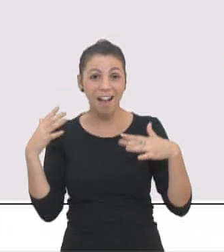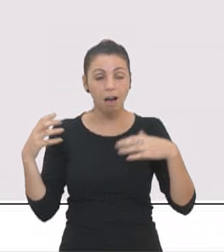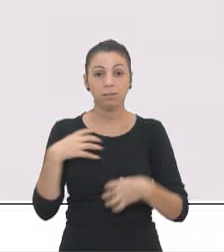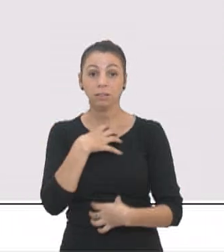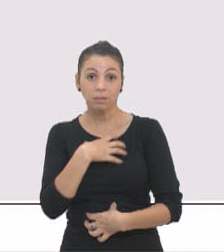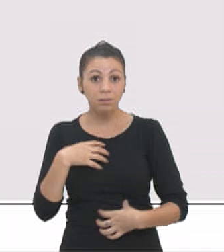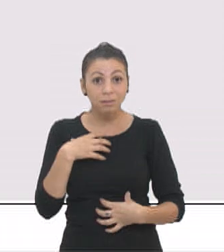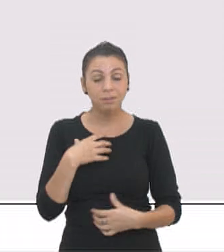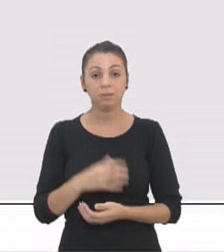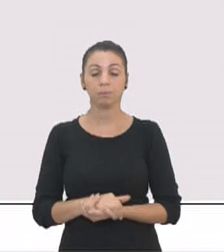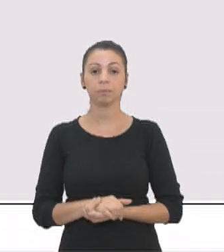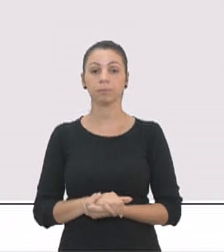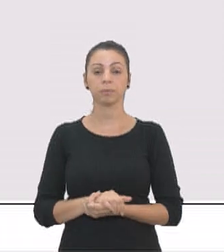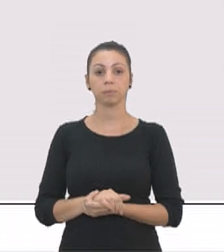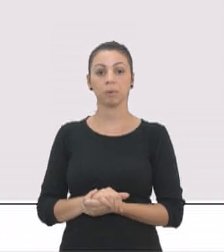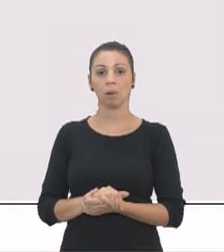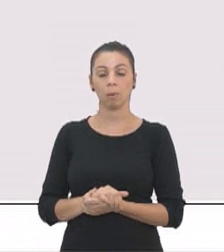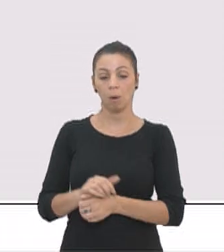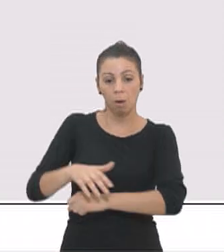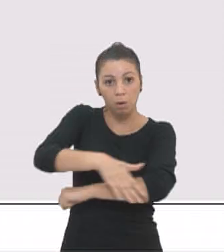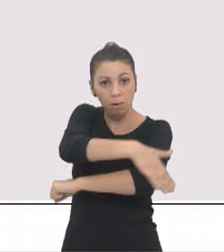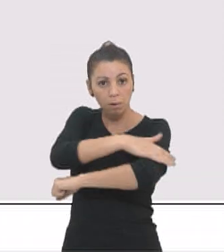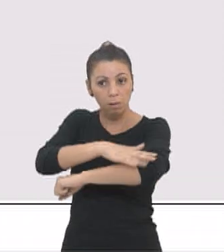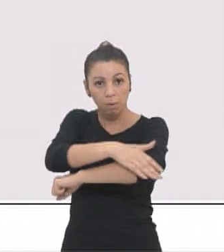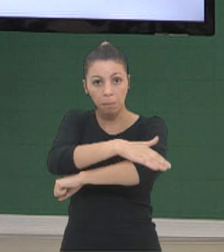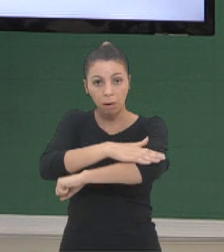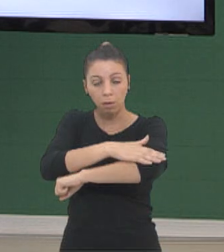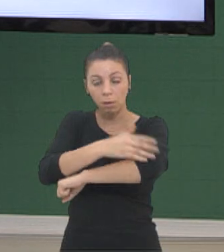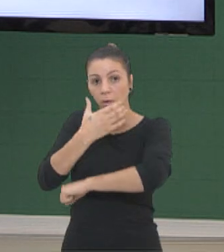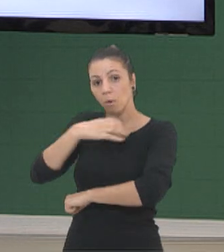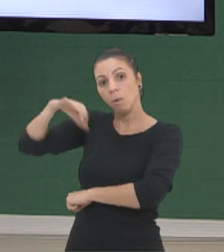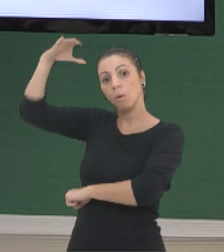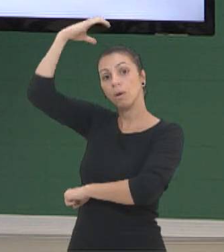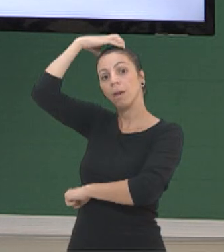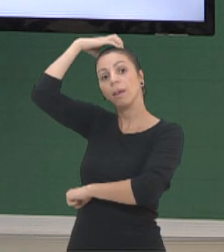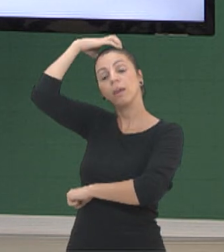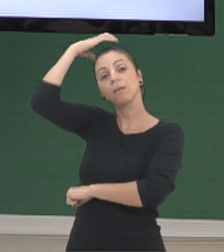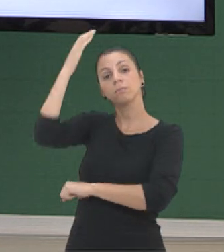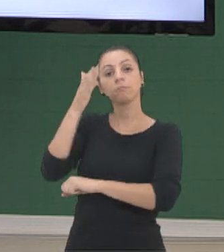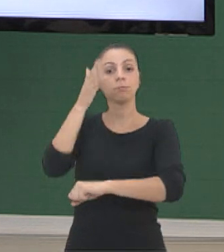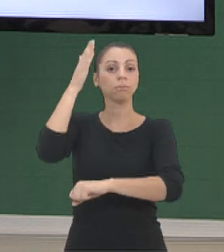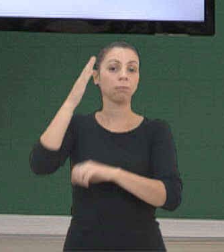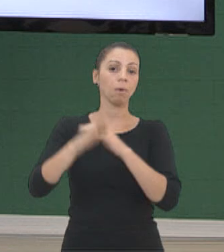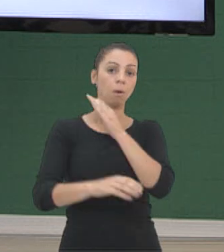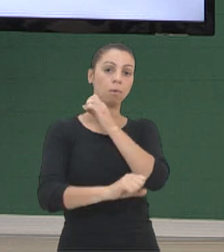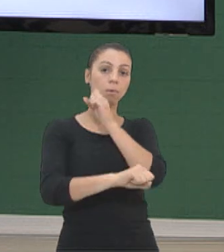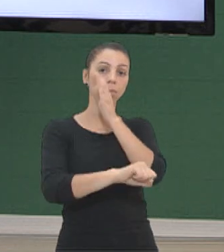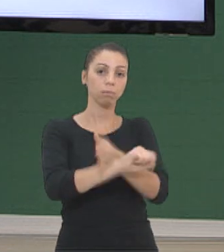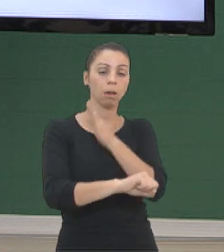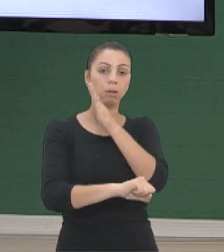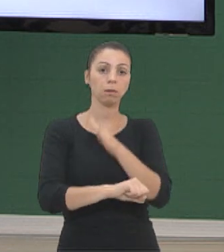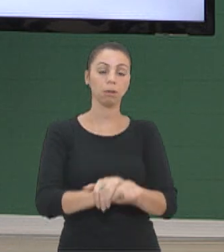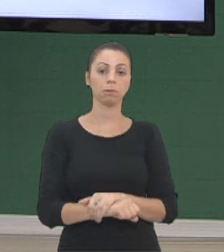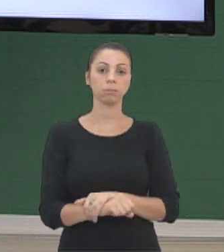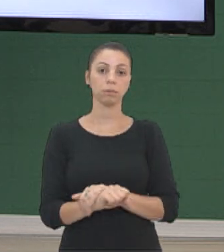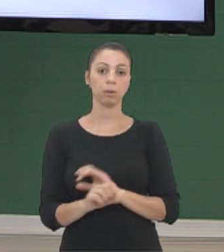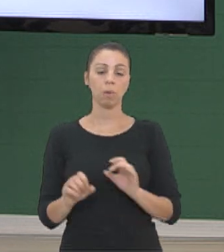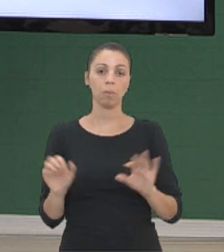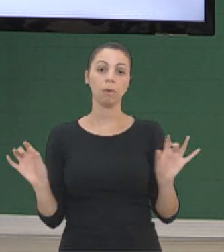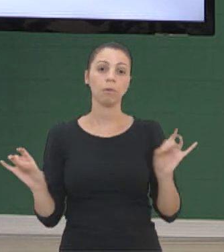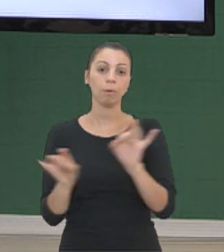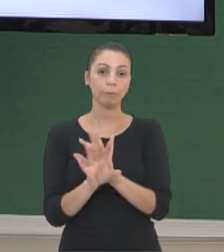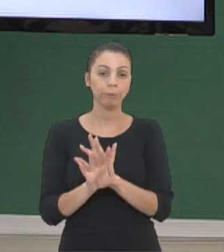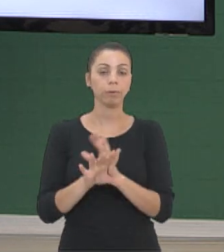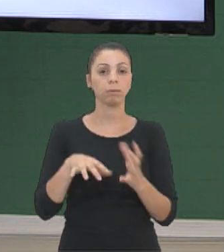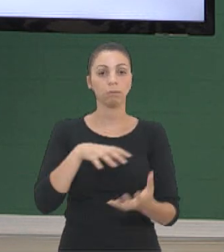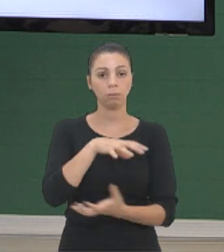então, é guilhotinado. Para alguns ele é mártir, para outros ele é um traidor. Isso determina o fim da monarquia